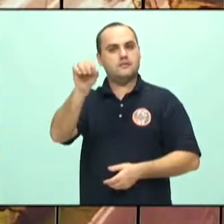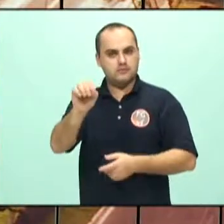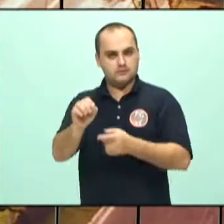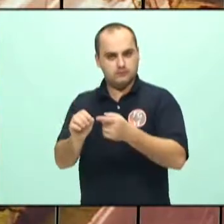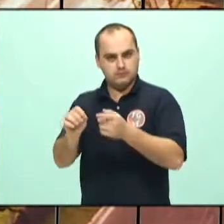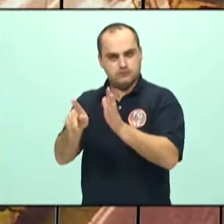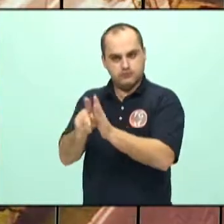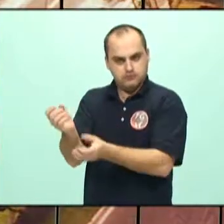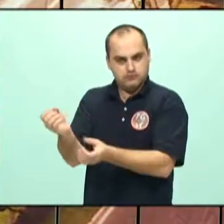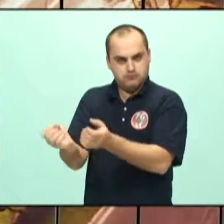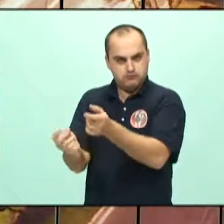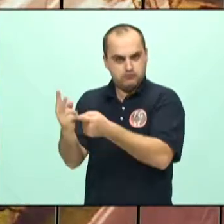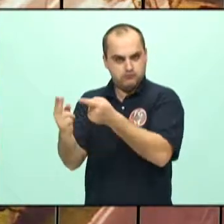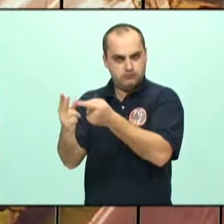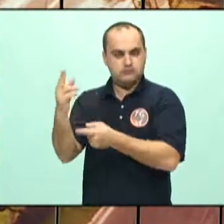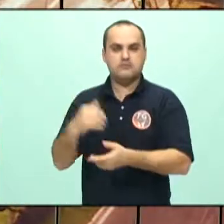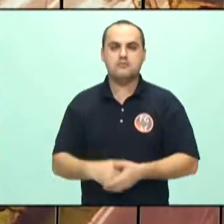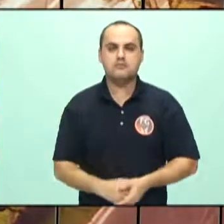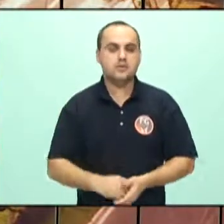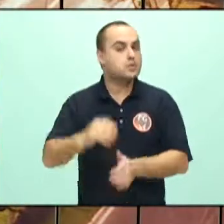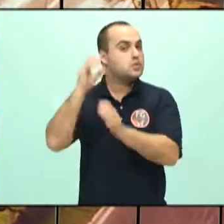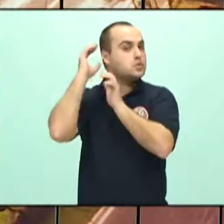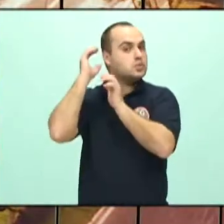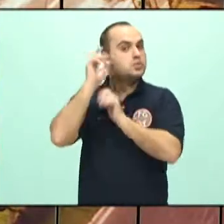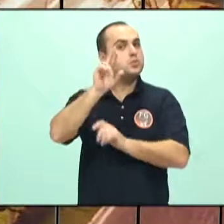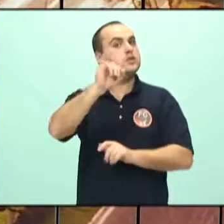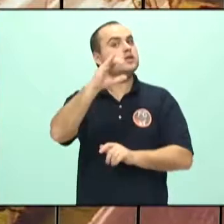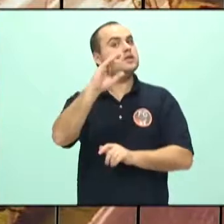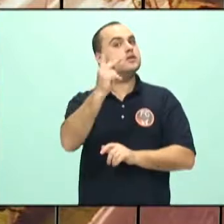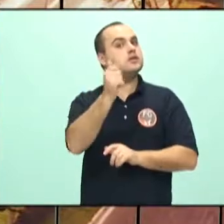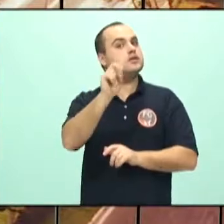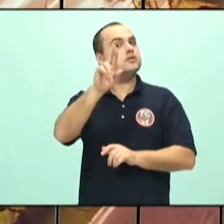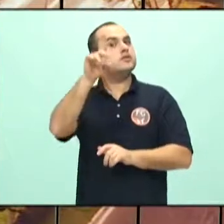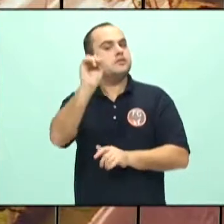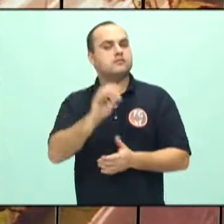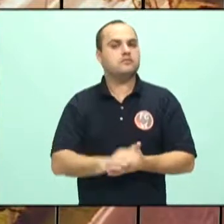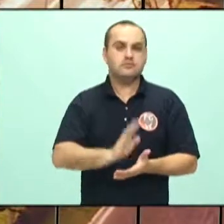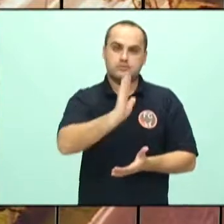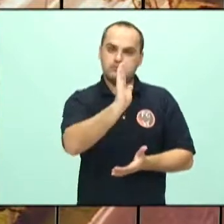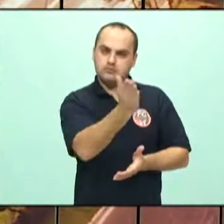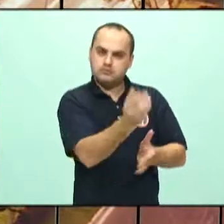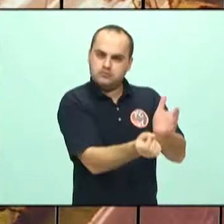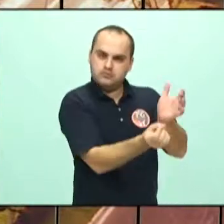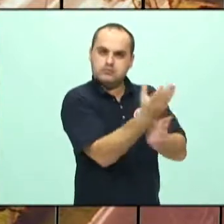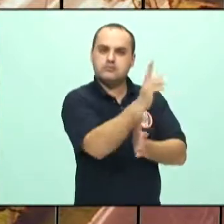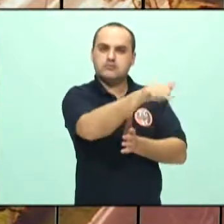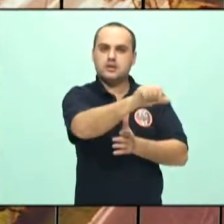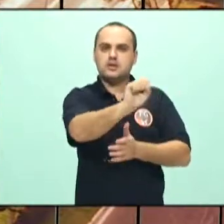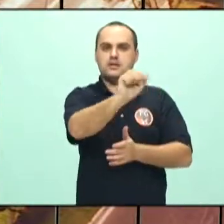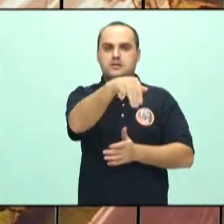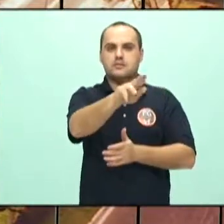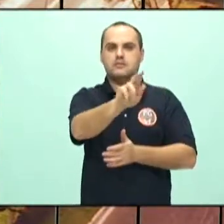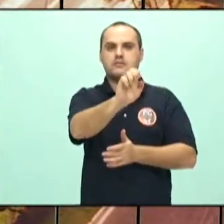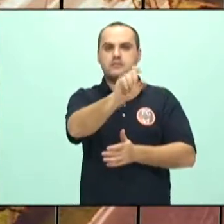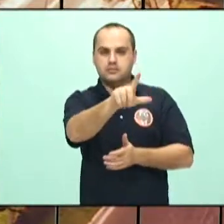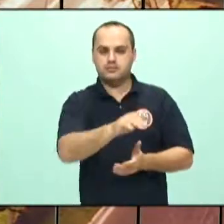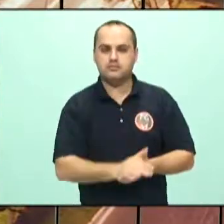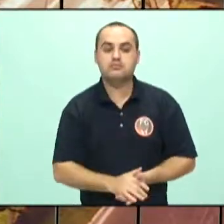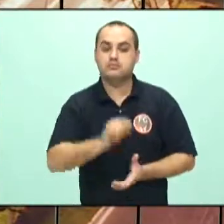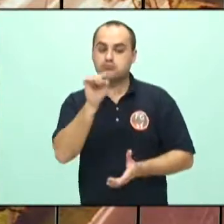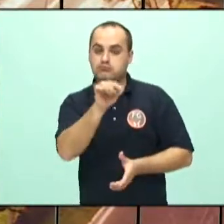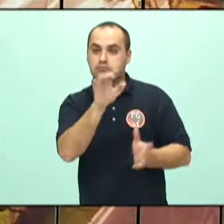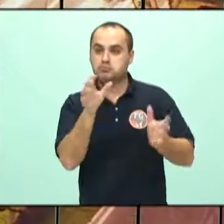de produção, sonoplastia a cargo de Richard Maus e edição a cargo de Samuel Moreira. Essa é a equipe que nos ajuda